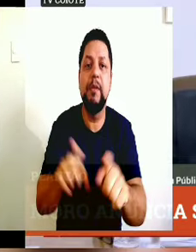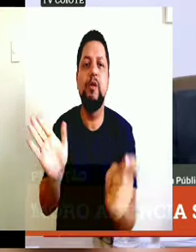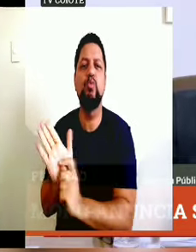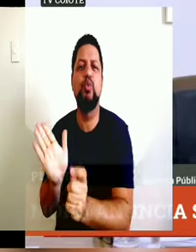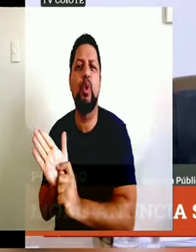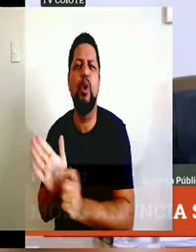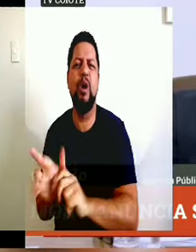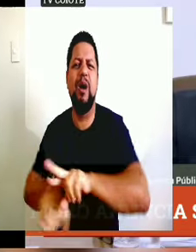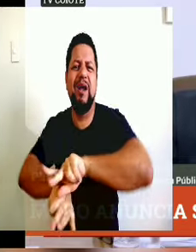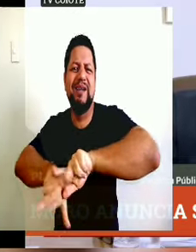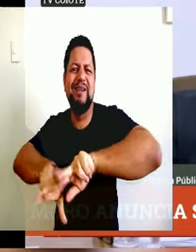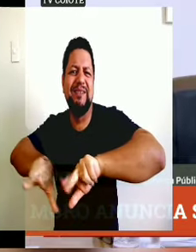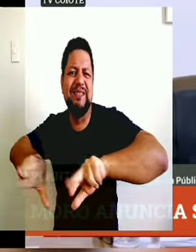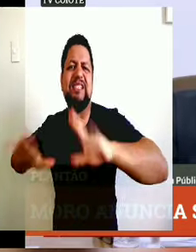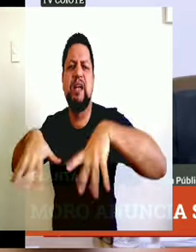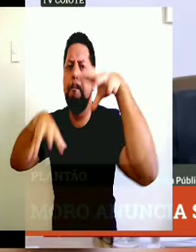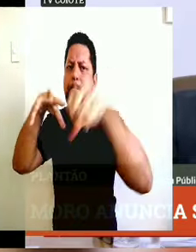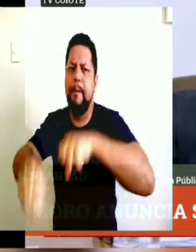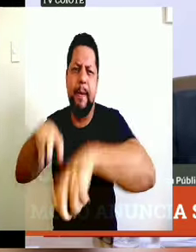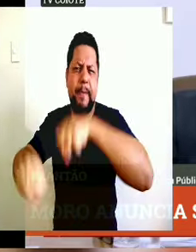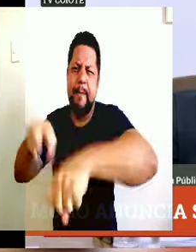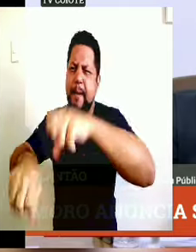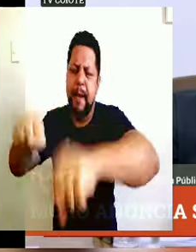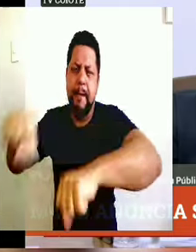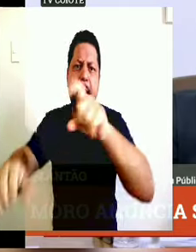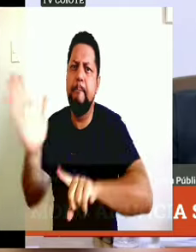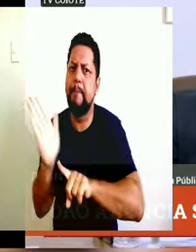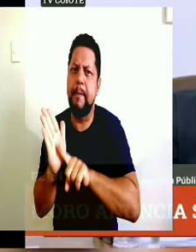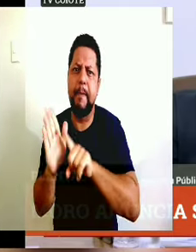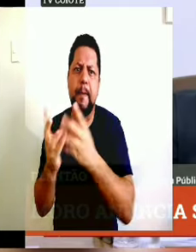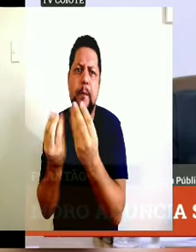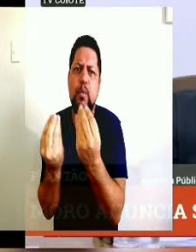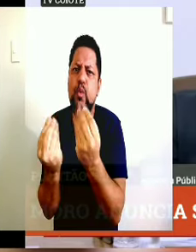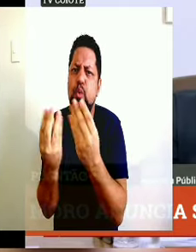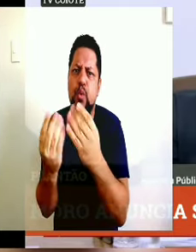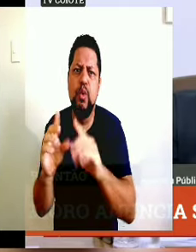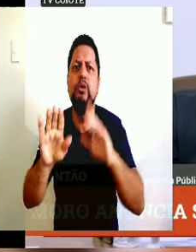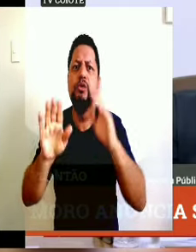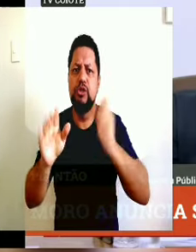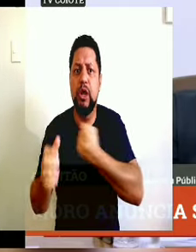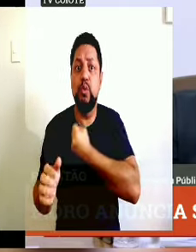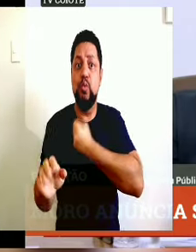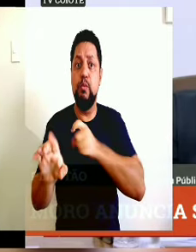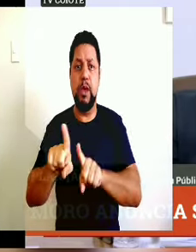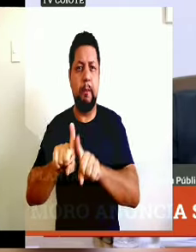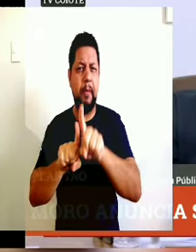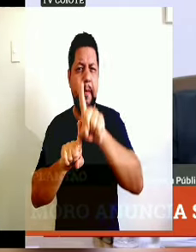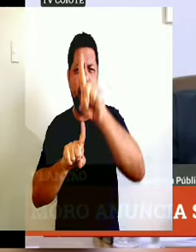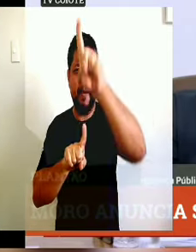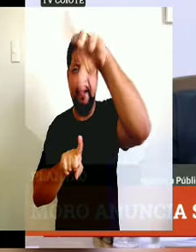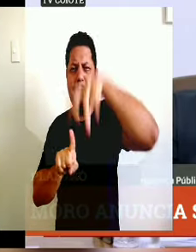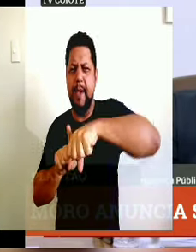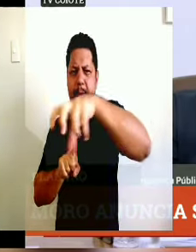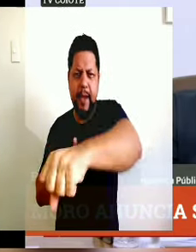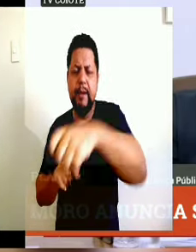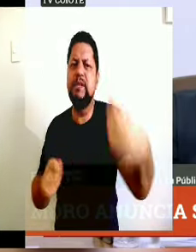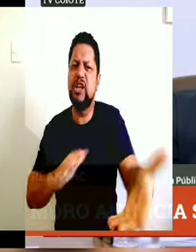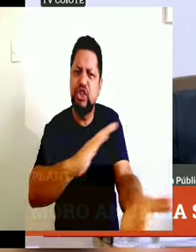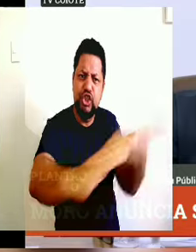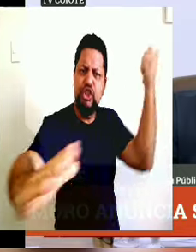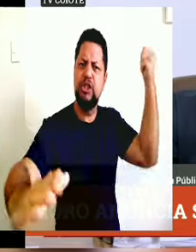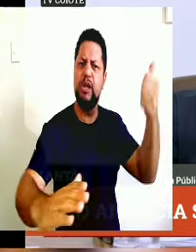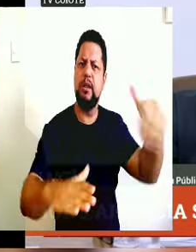drogas no combate ao crime organizado. Isso é importante, tirar droga das ruas, a cocaína, a maconha. Isso feito pela